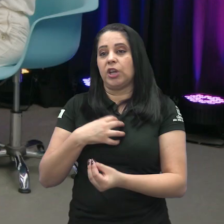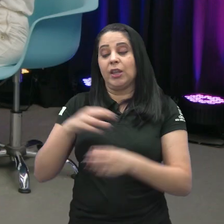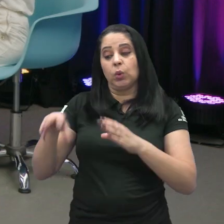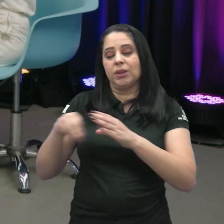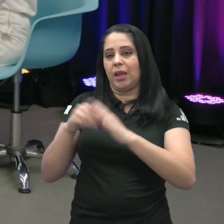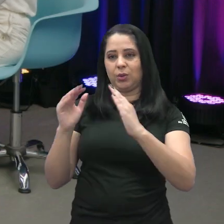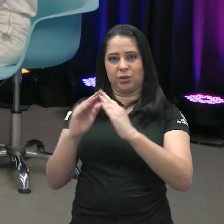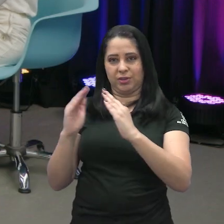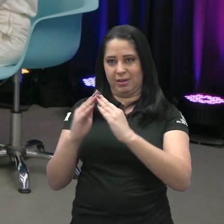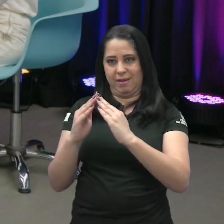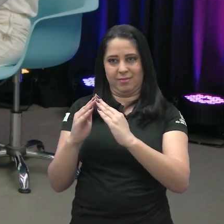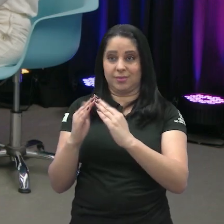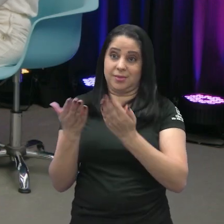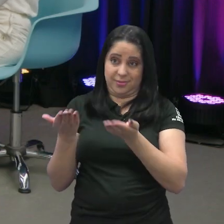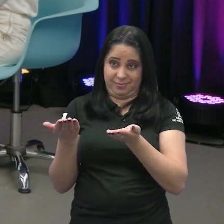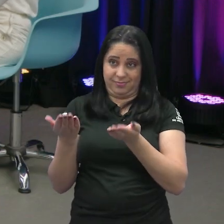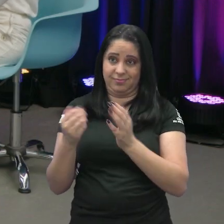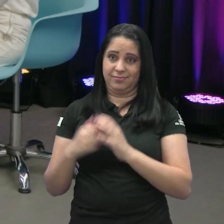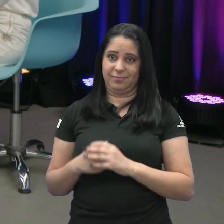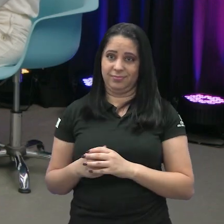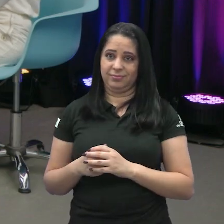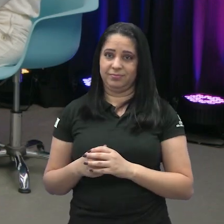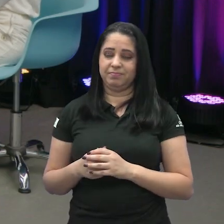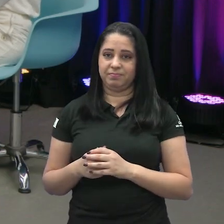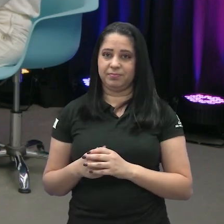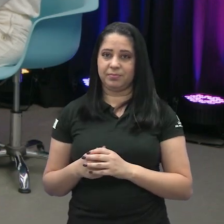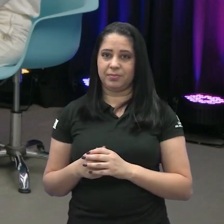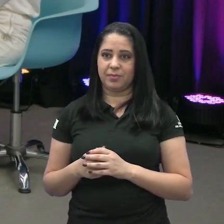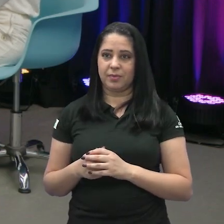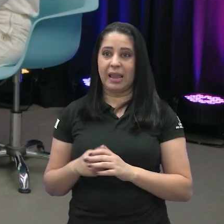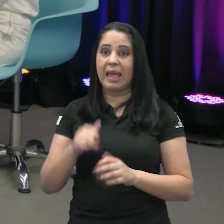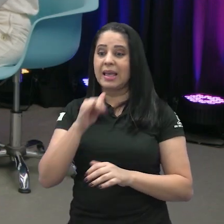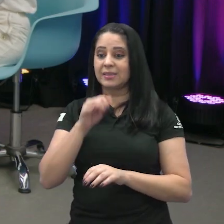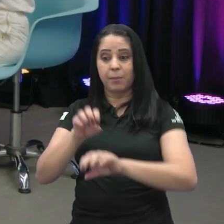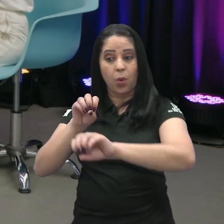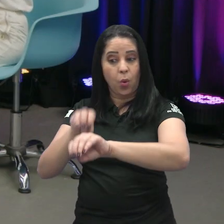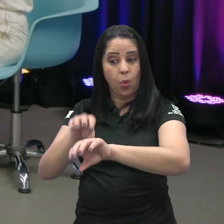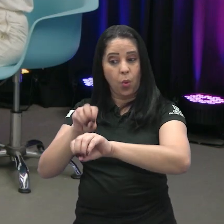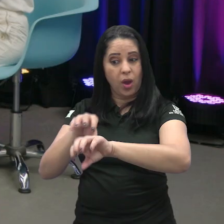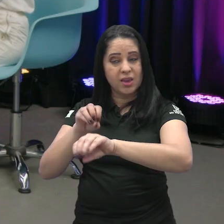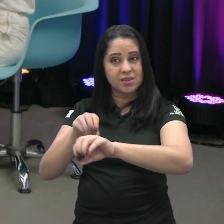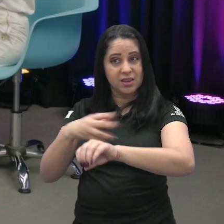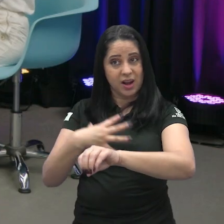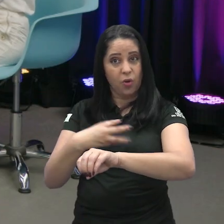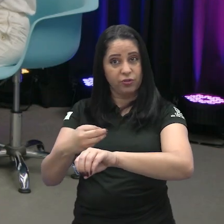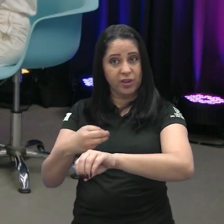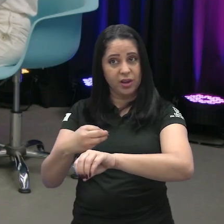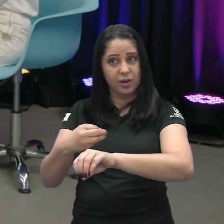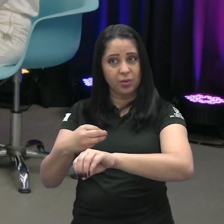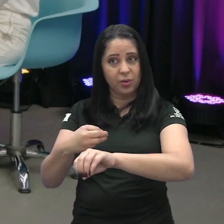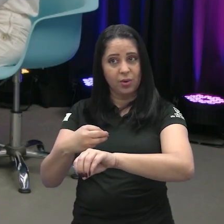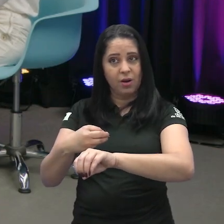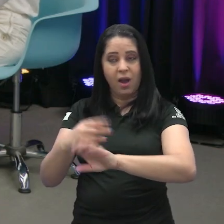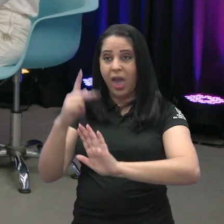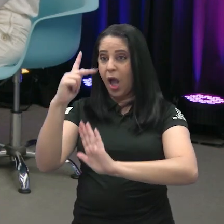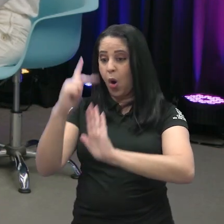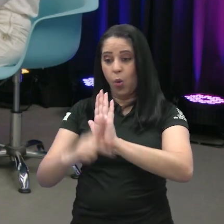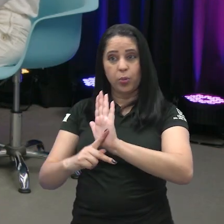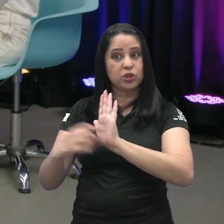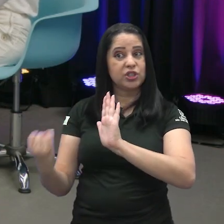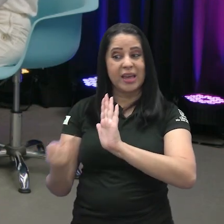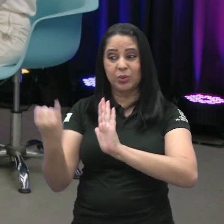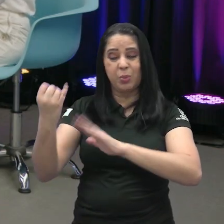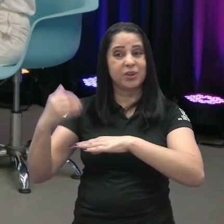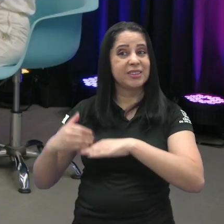que é o lar, né? Eu falo que assim, a educação de um filho é um projeto mais importante da nossa vida. Quando você olha para